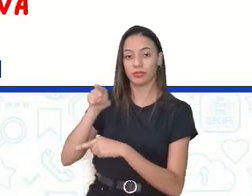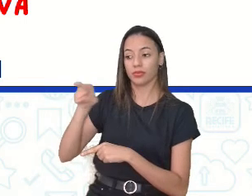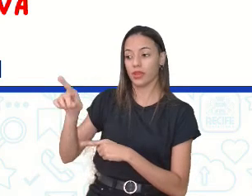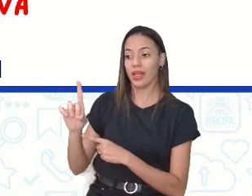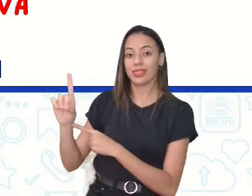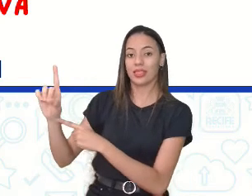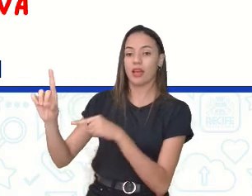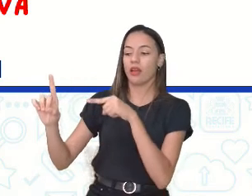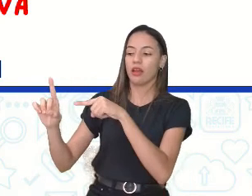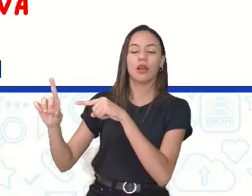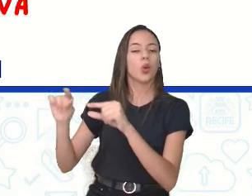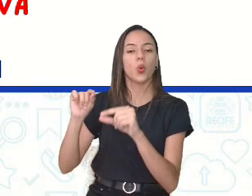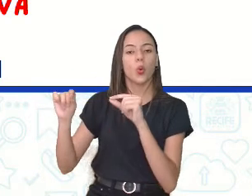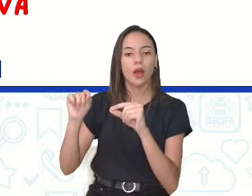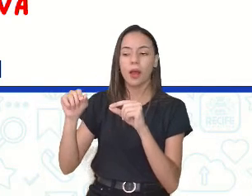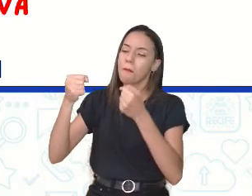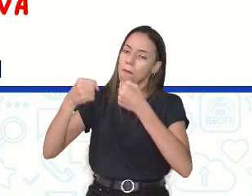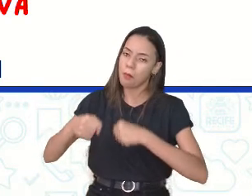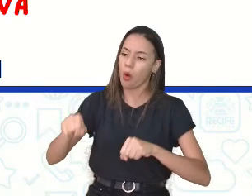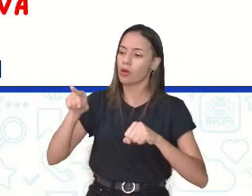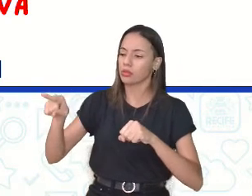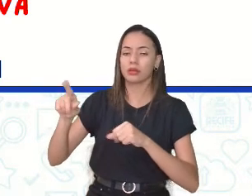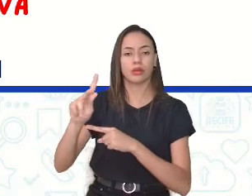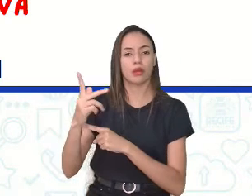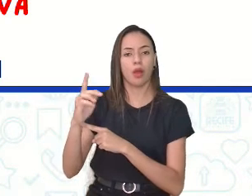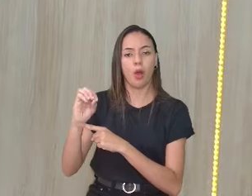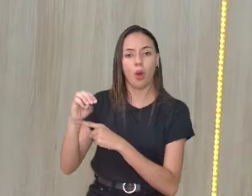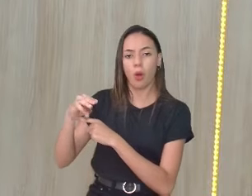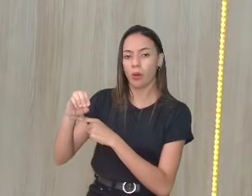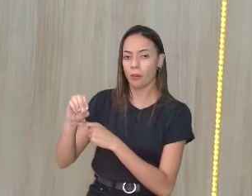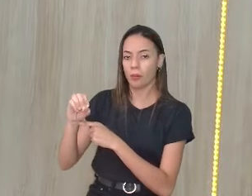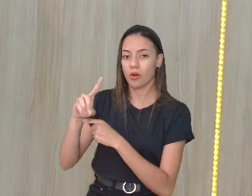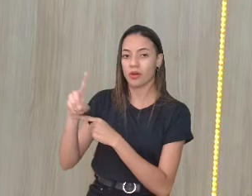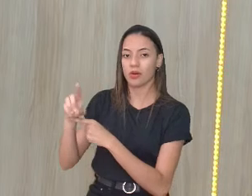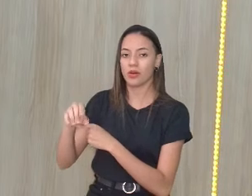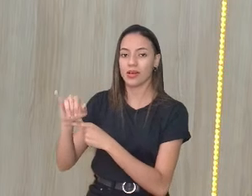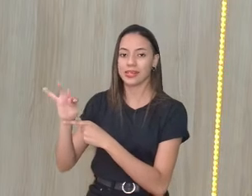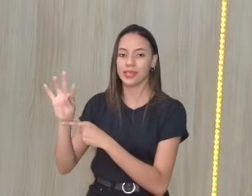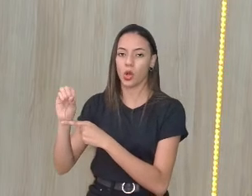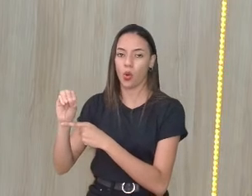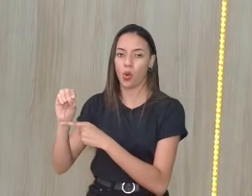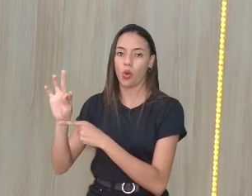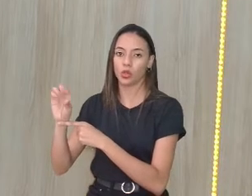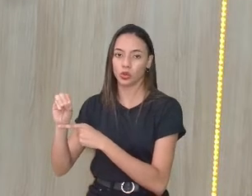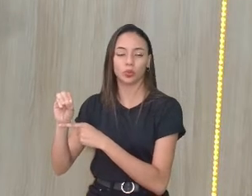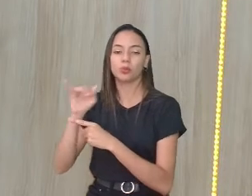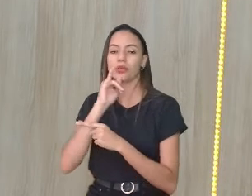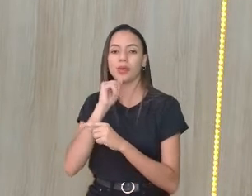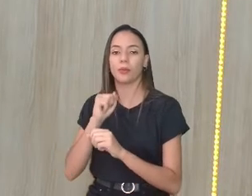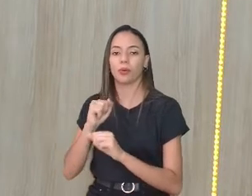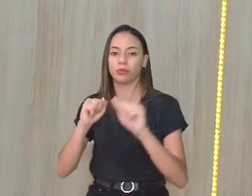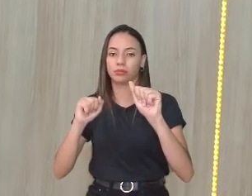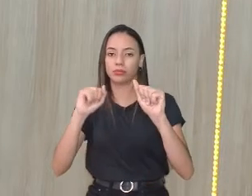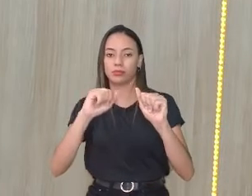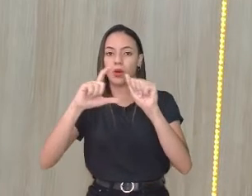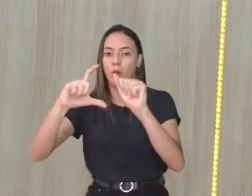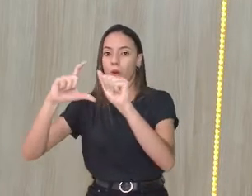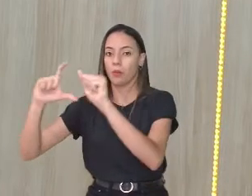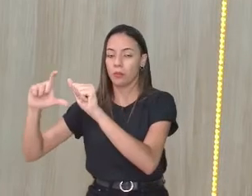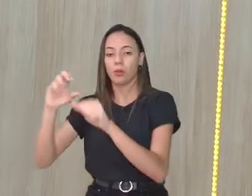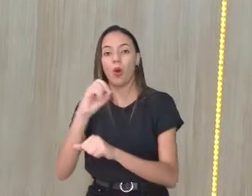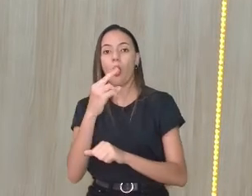vai ser, ele pode ser tanto homozigoto, né? Dominante, azão, lembra, gente? Quanto